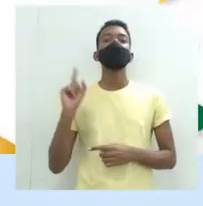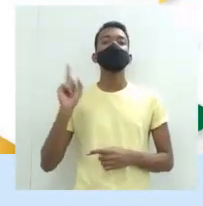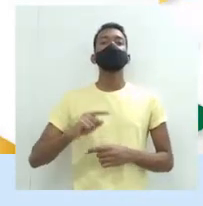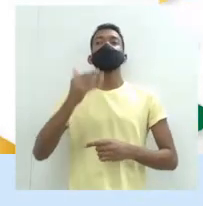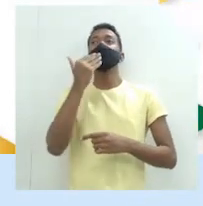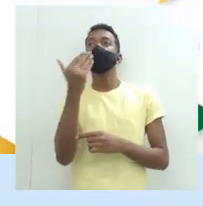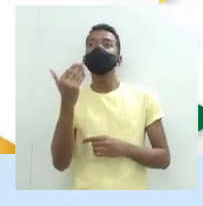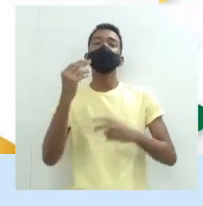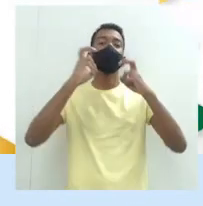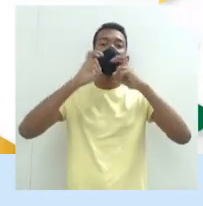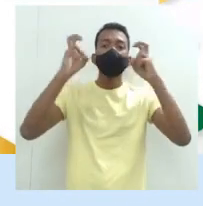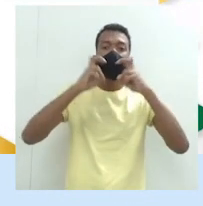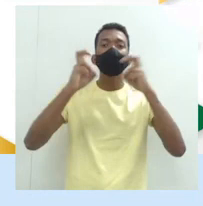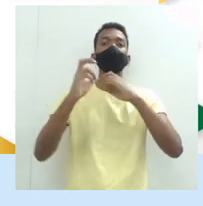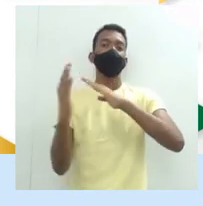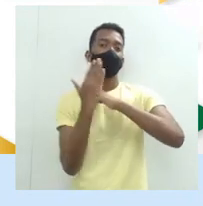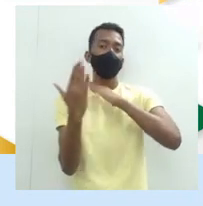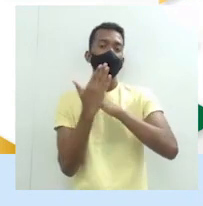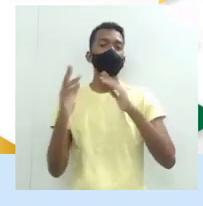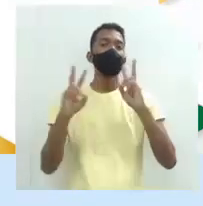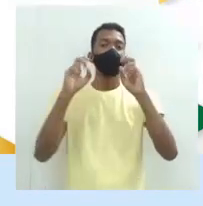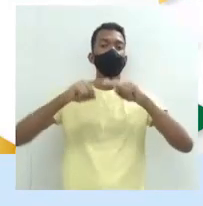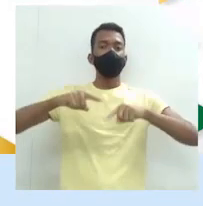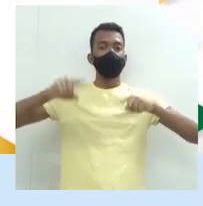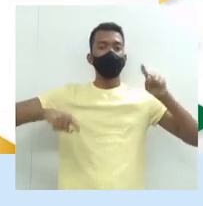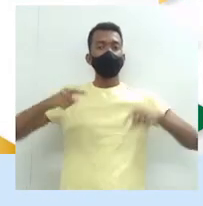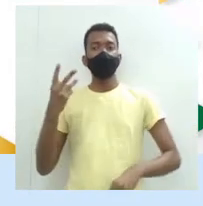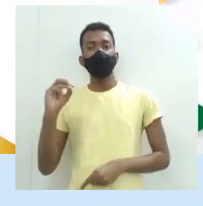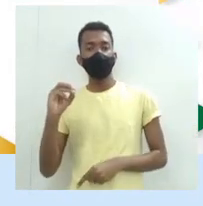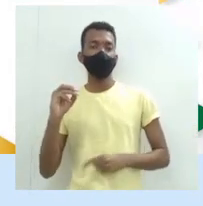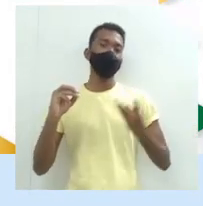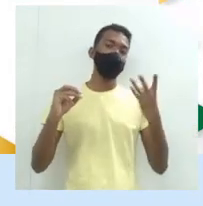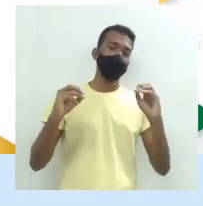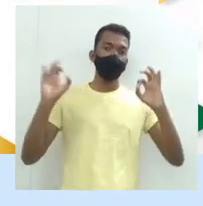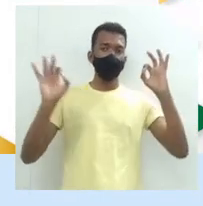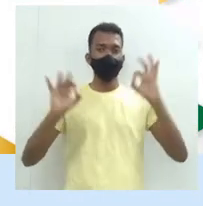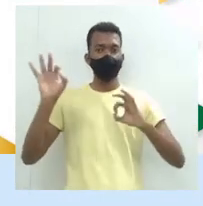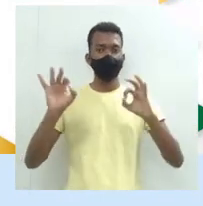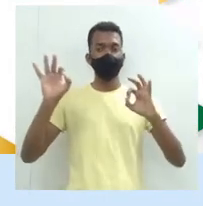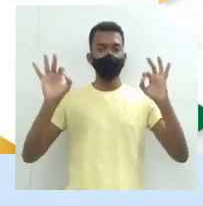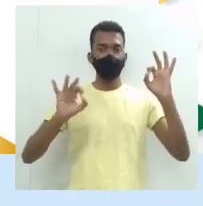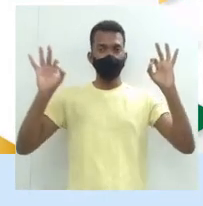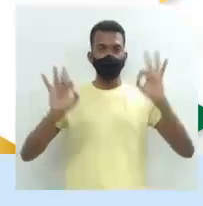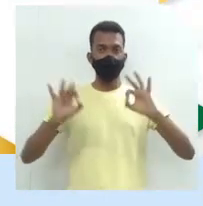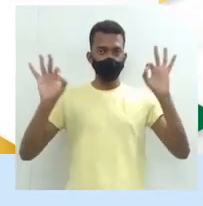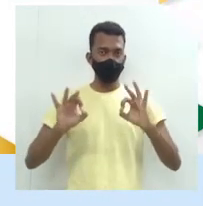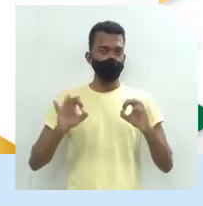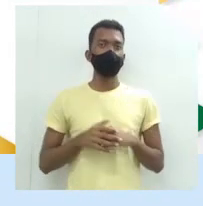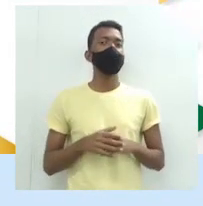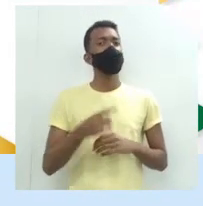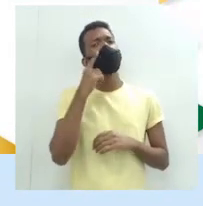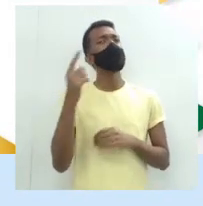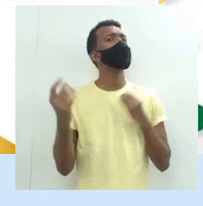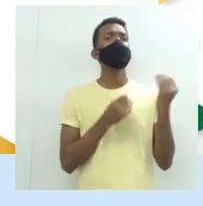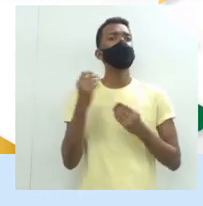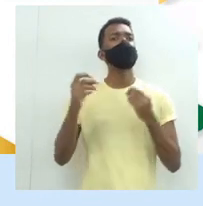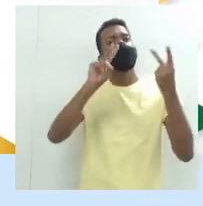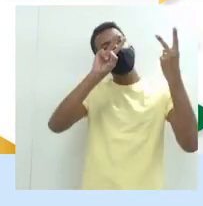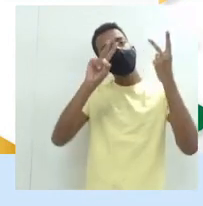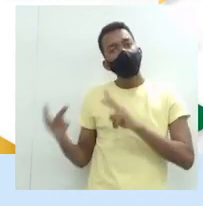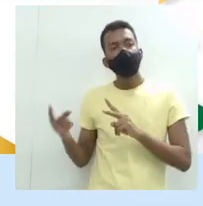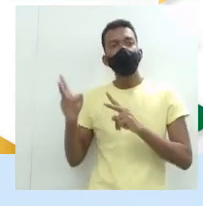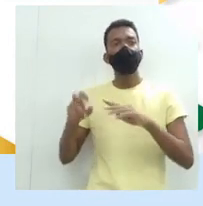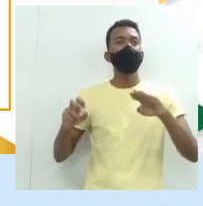de ajuda, nessa variante de 30% a 40%. Olha só como fica a gente dando